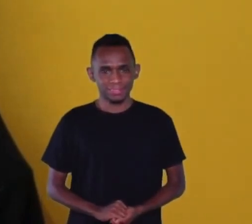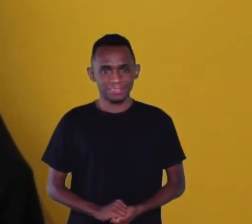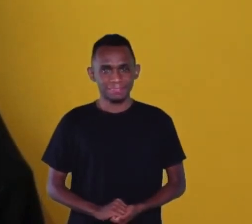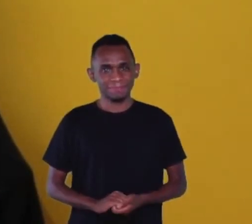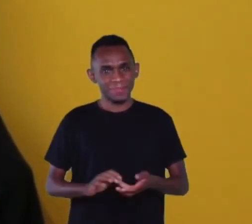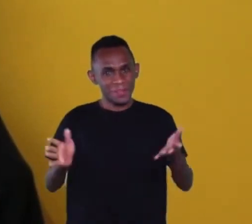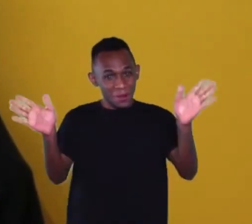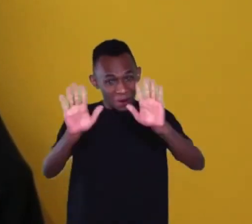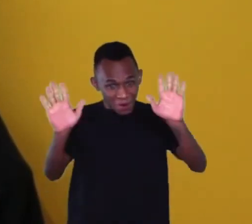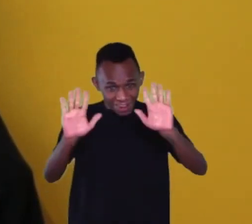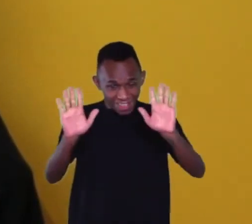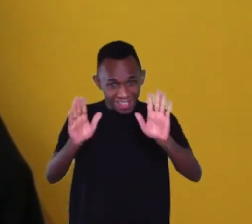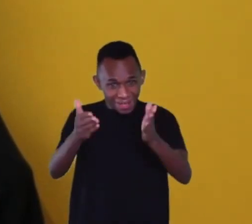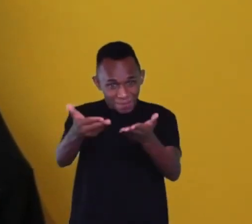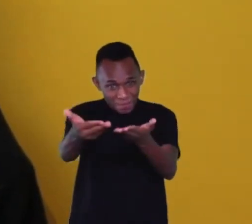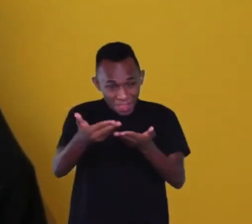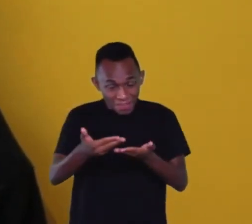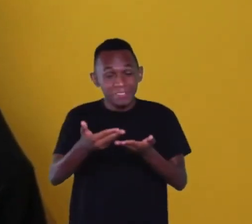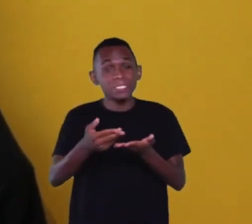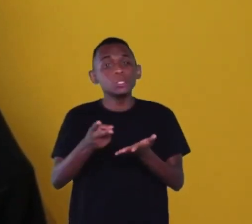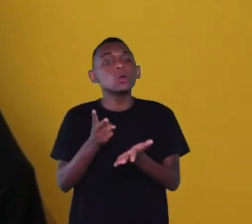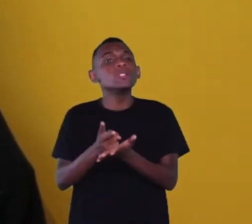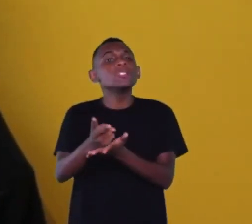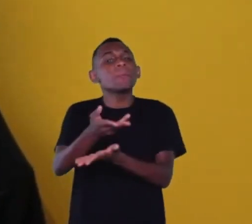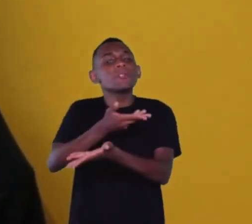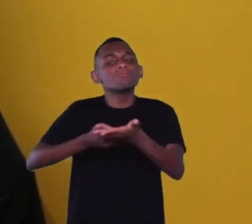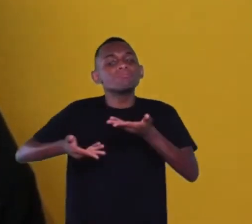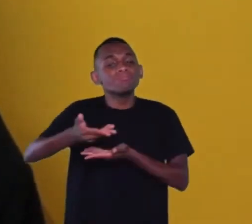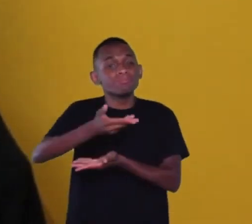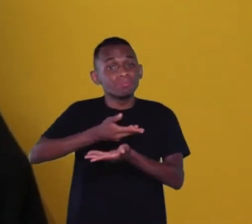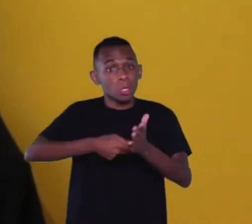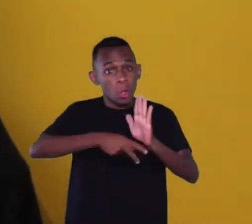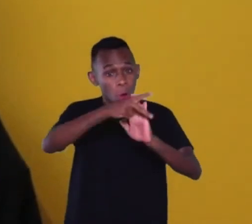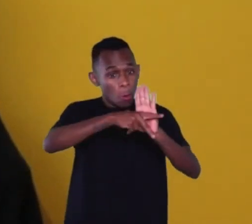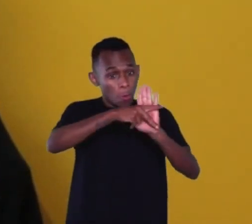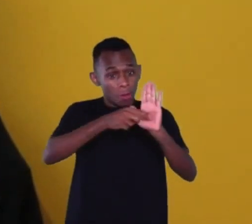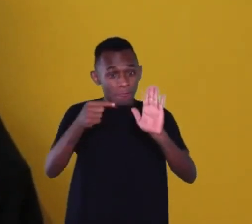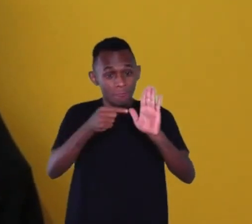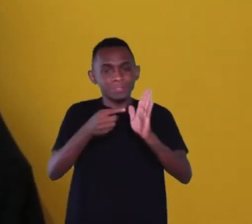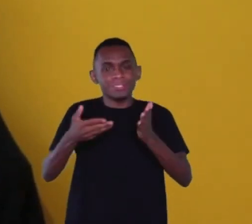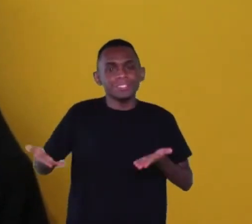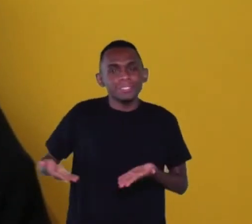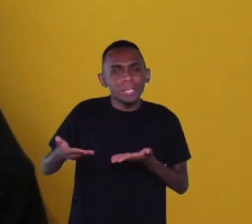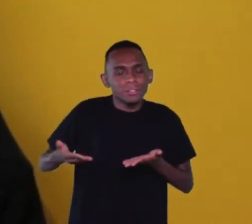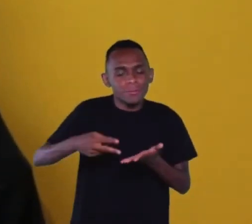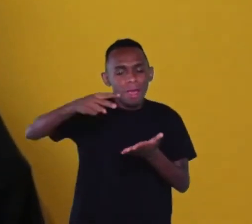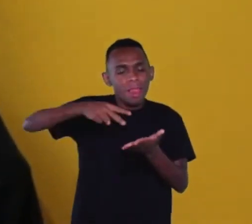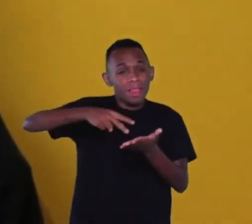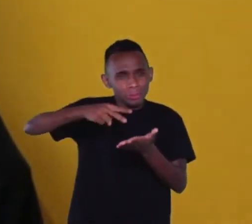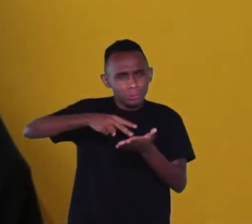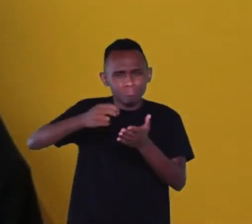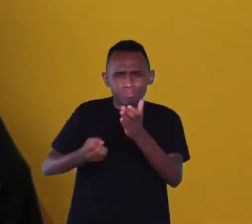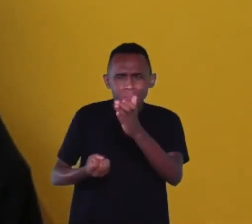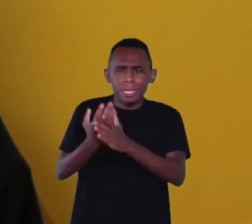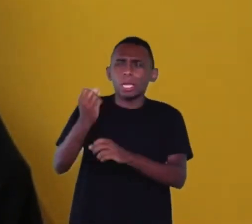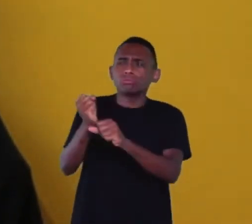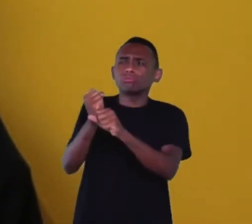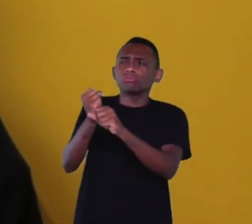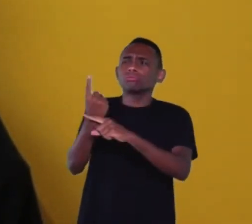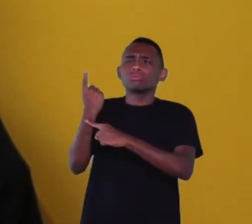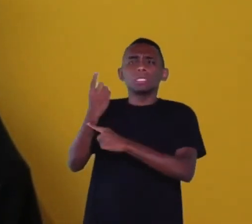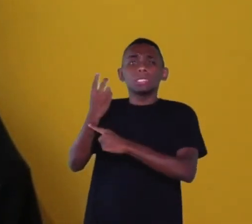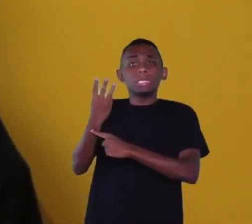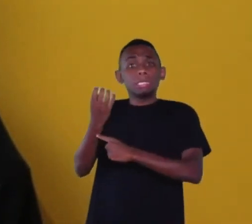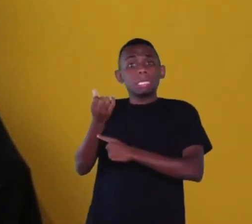Olá, bem-vindos ao Sempre um Papo, este projeto de incentivo ao hábito da leitura, criado há 36 anos